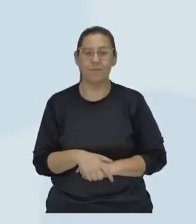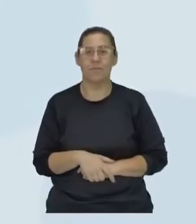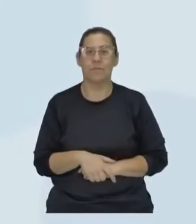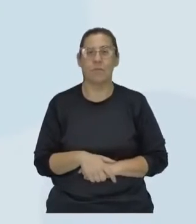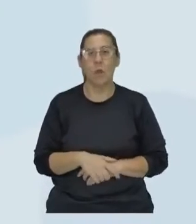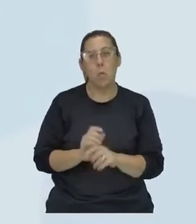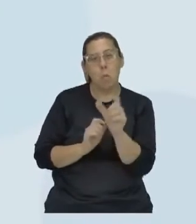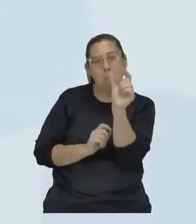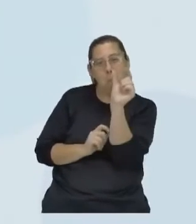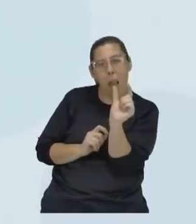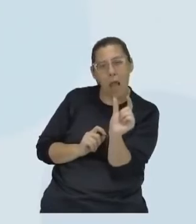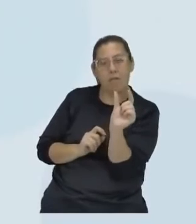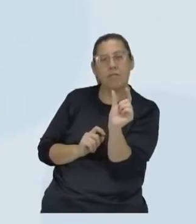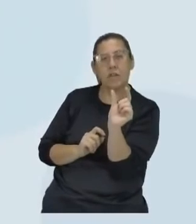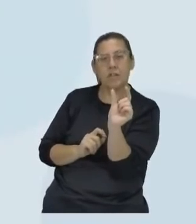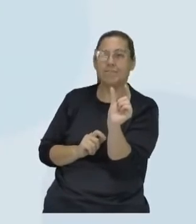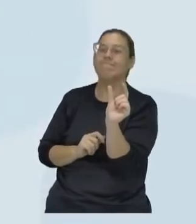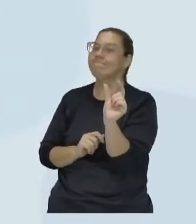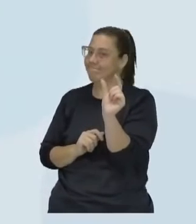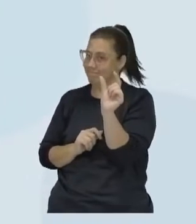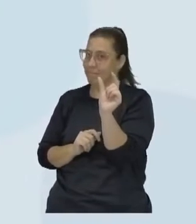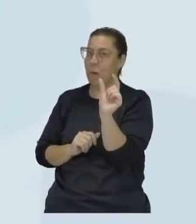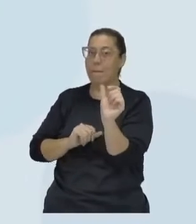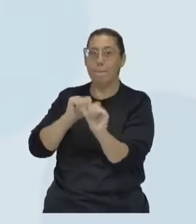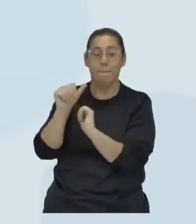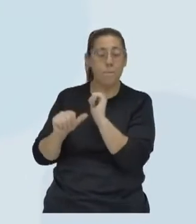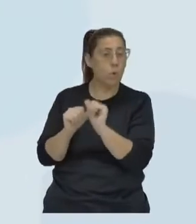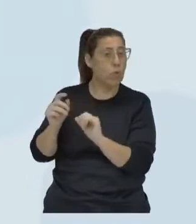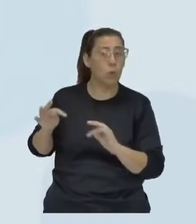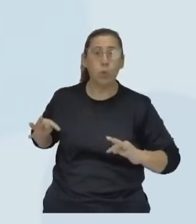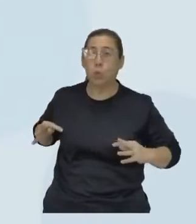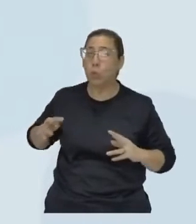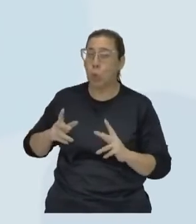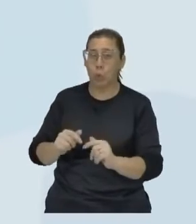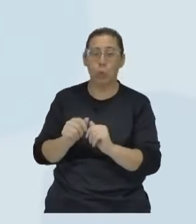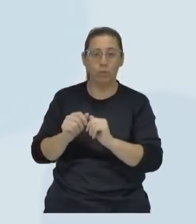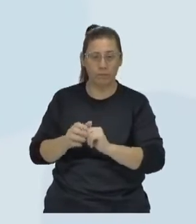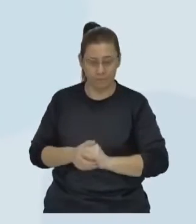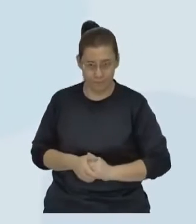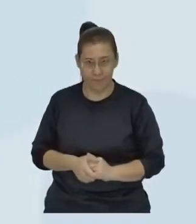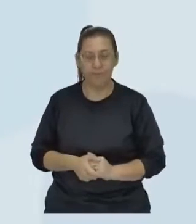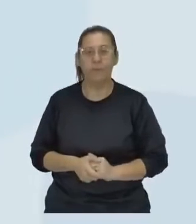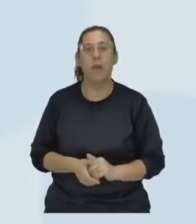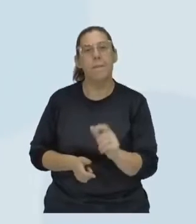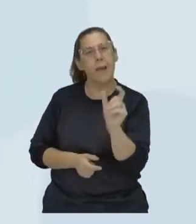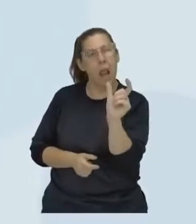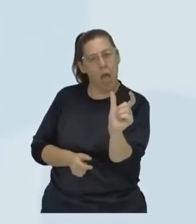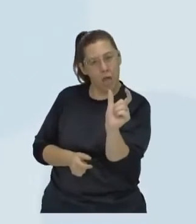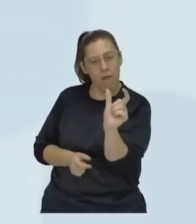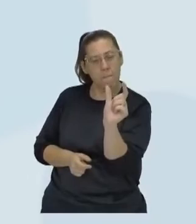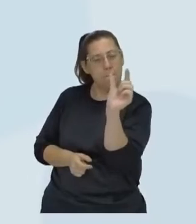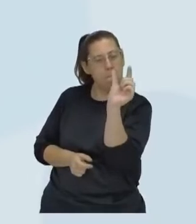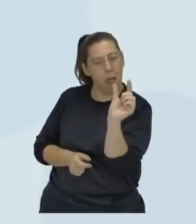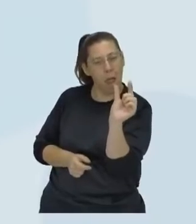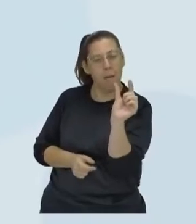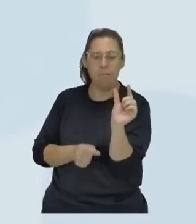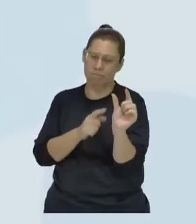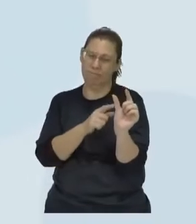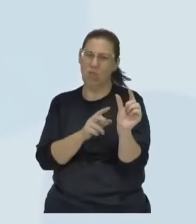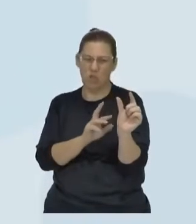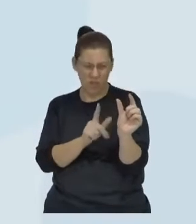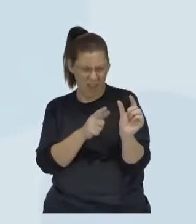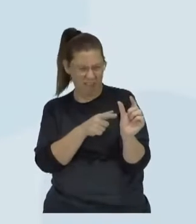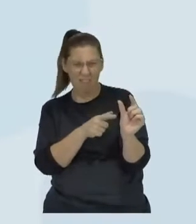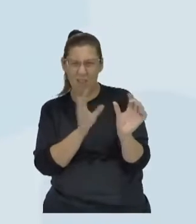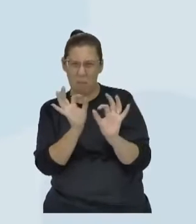Uma palavrinha de nada, né? Entre aspas, o de nada, porque eu falo, uma palavrinha pequenininha que a gente acha que não vai fazer diferença